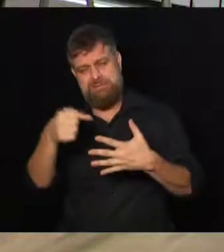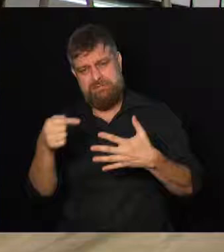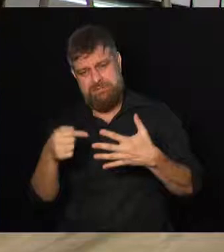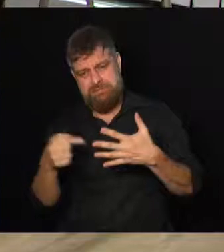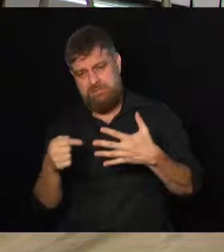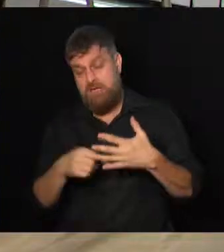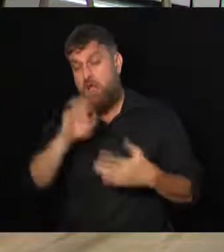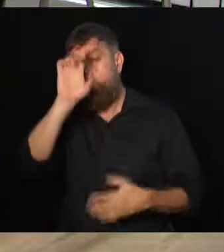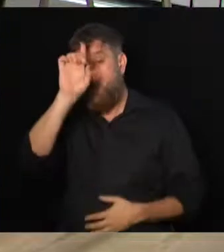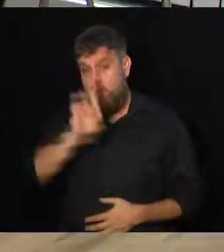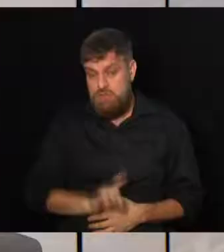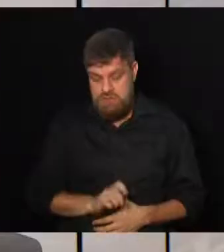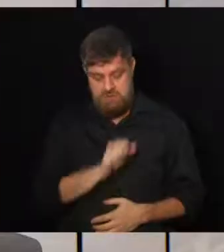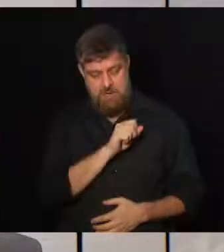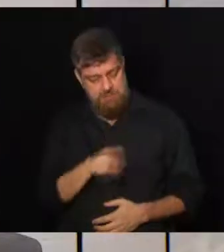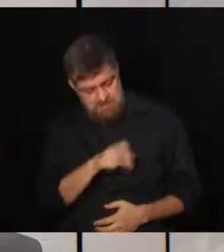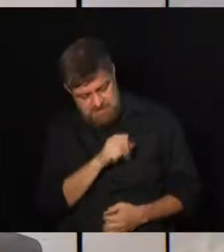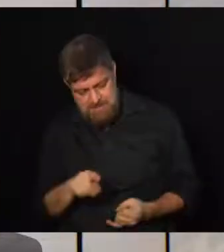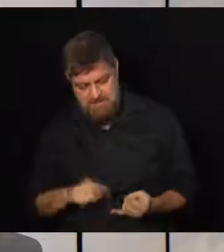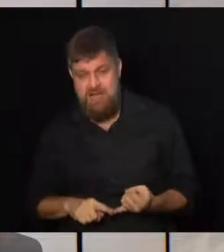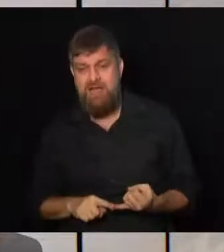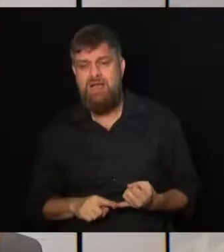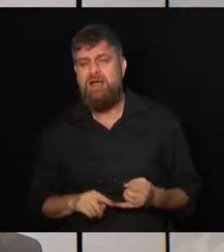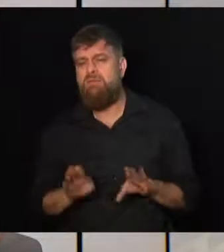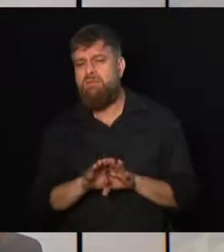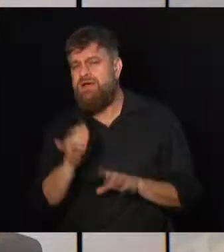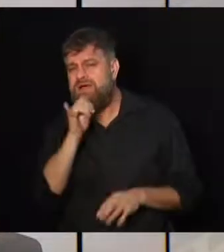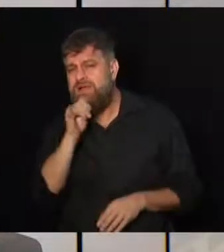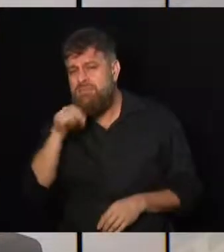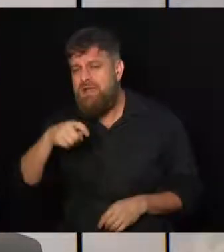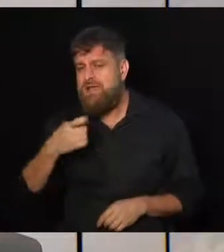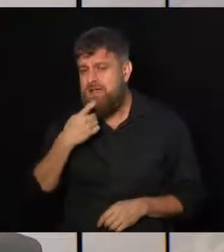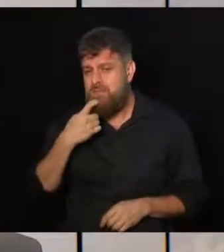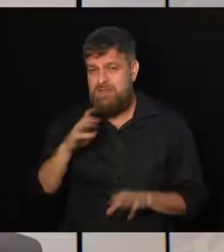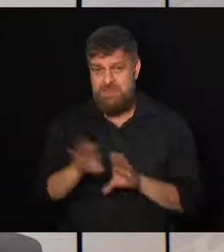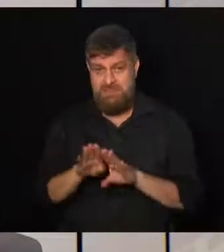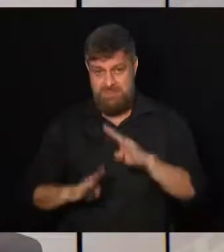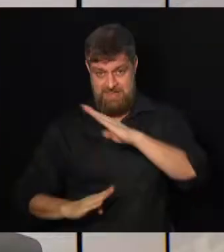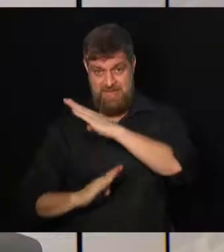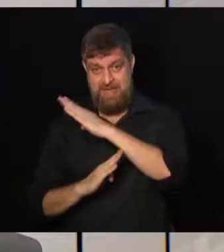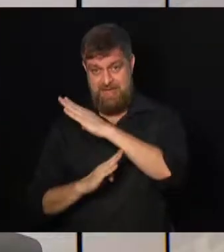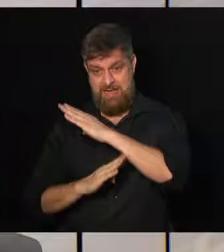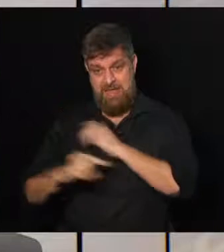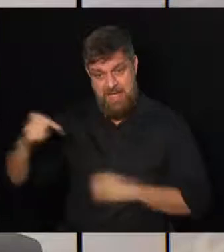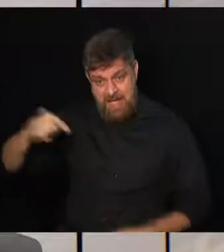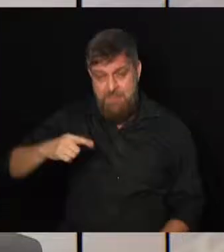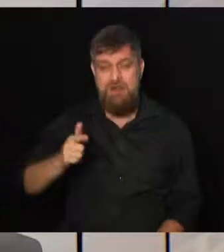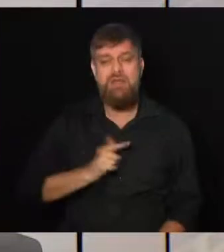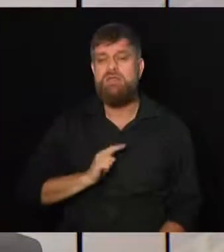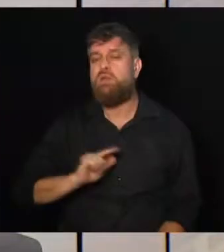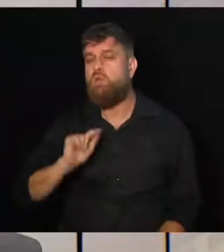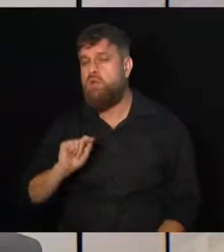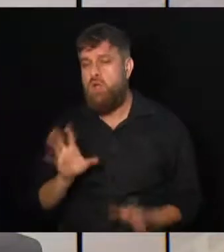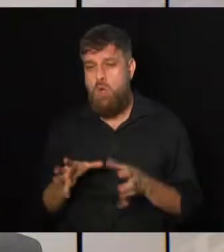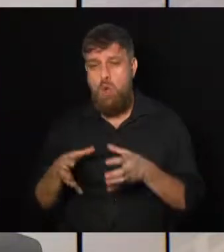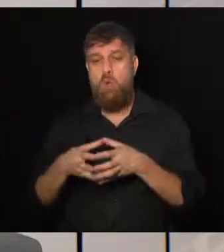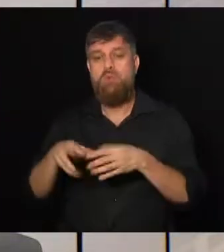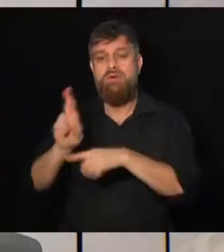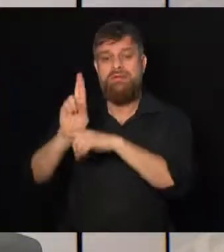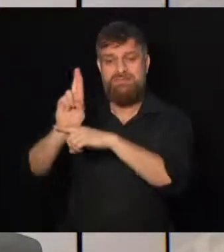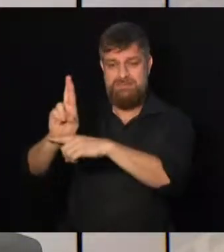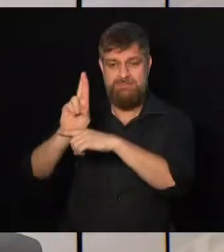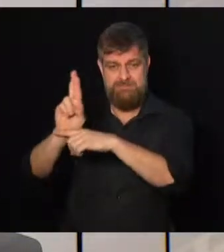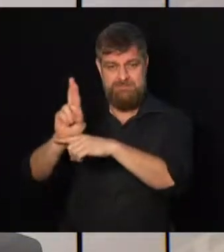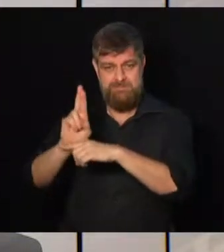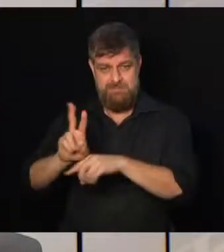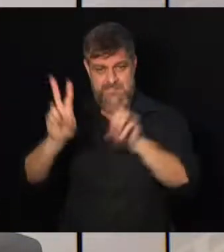desses direitos de aposentadoria, mas, por exemplo, aqui em Campinas, inclusive a Câmara Municipal tem uma comissão de representação no que